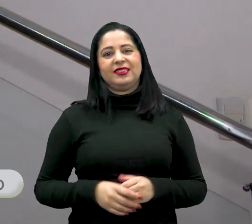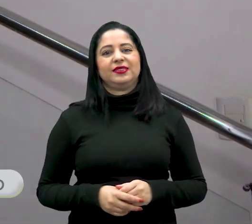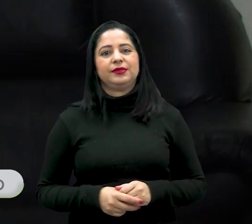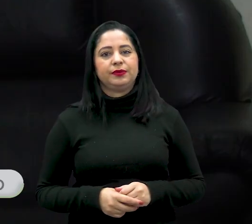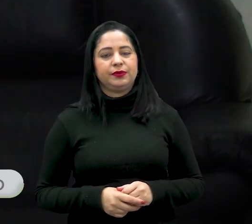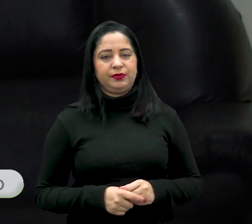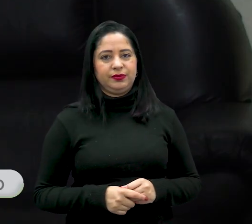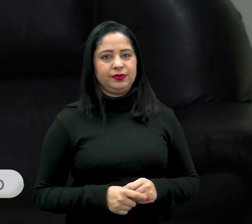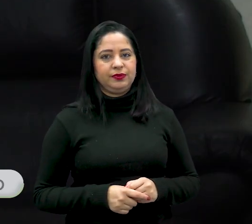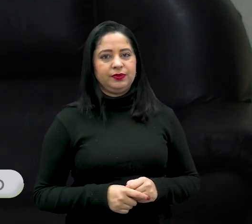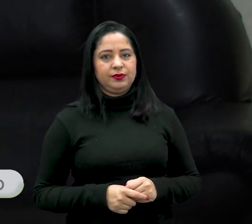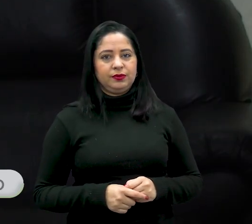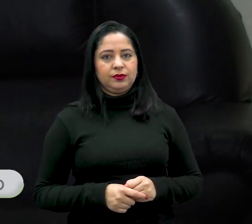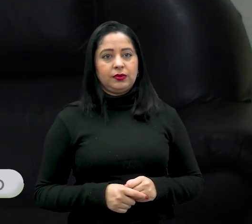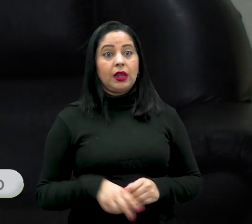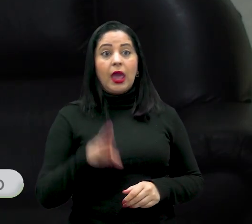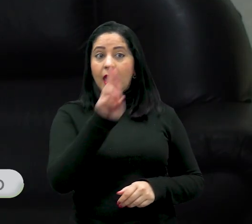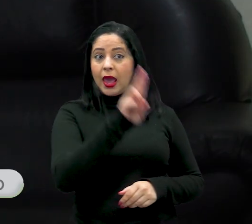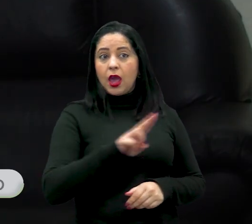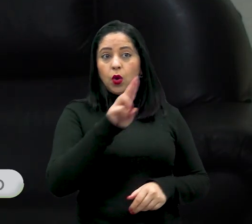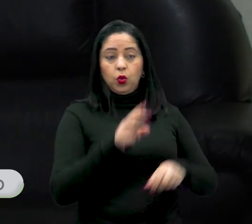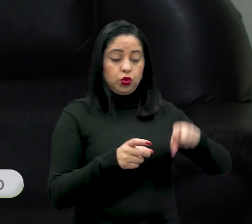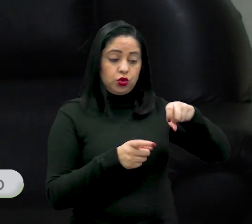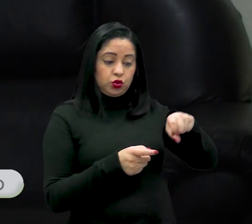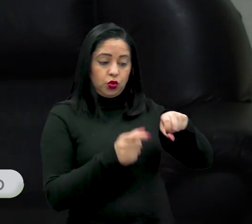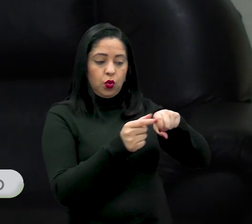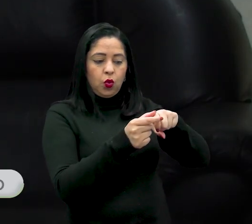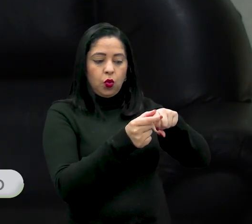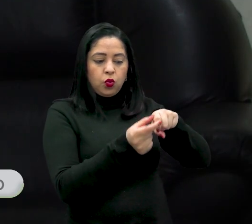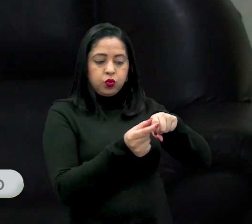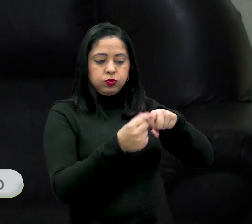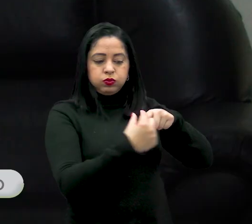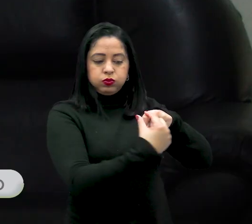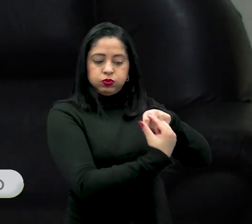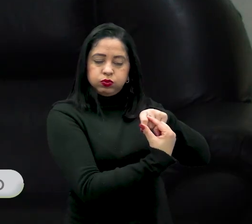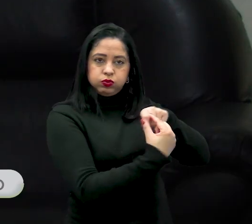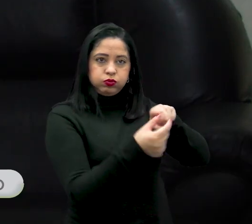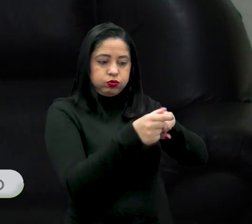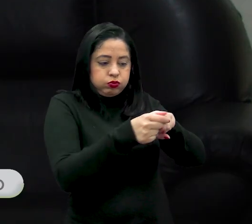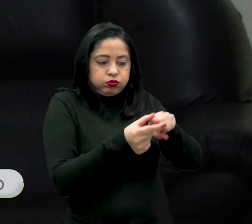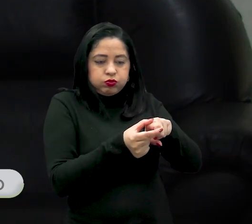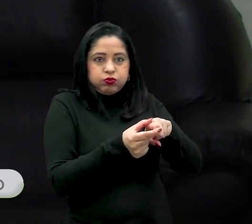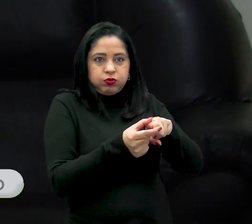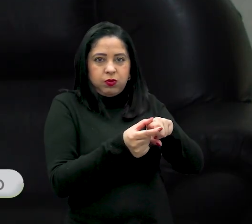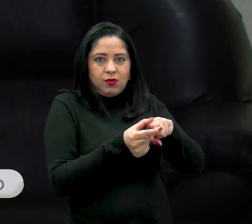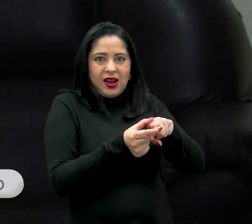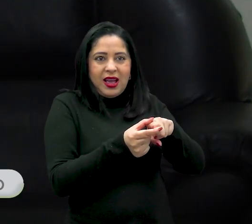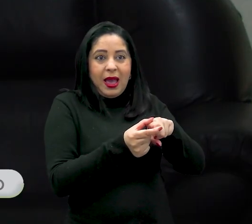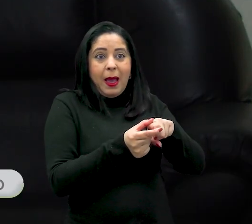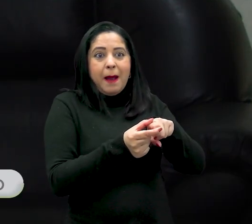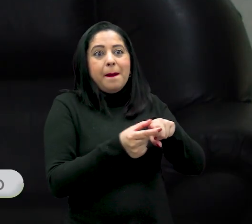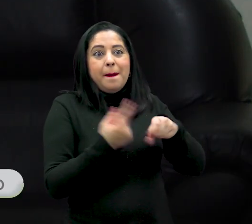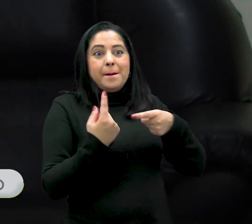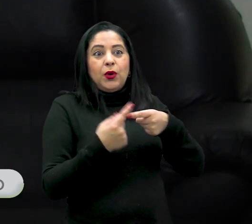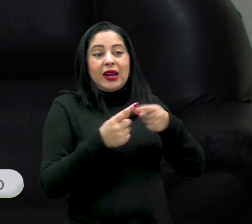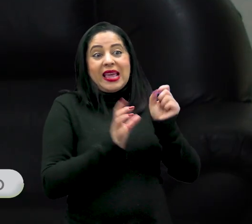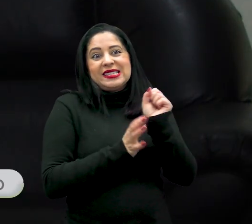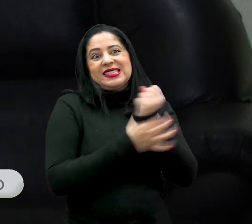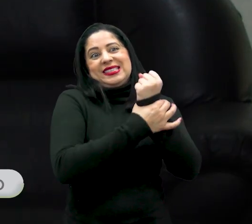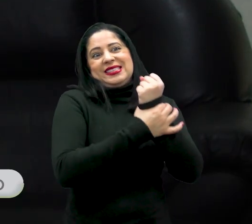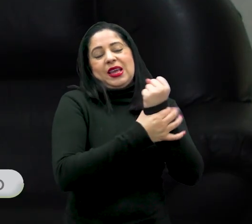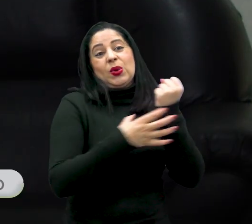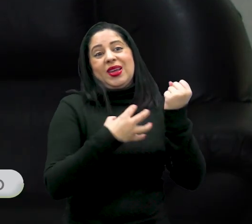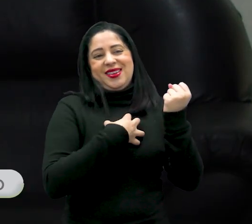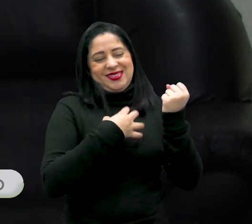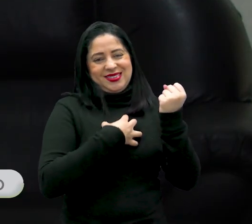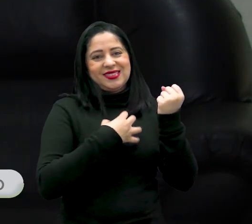preferidas. Eu uso um tensor no joelho para dar mais segurança. Na verdade, eu acho que é mais psicológico o tensor